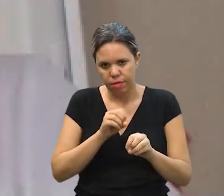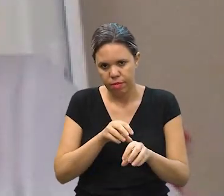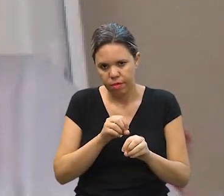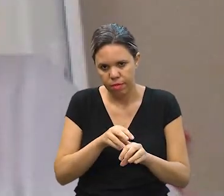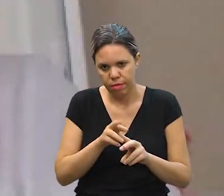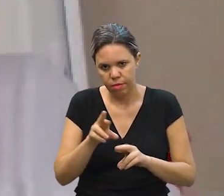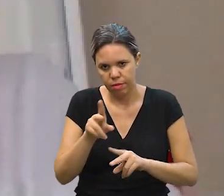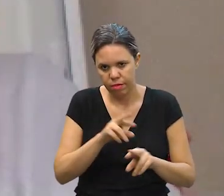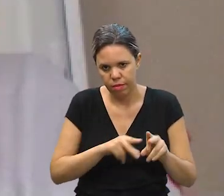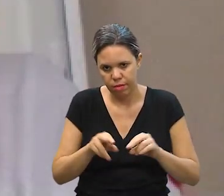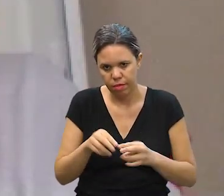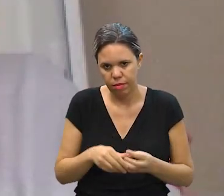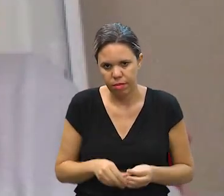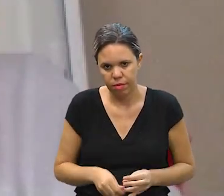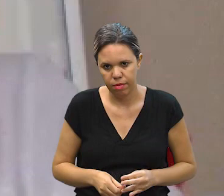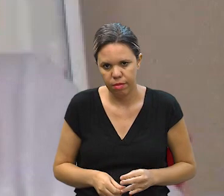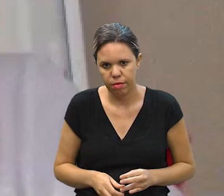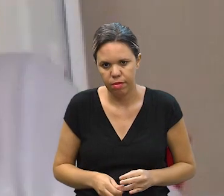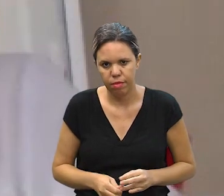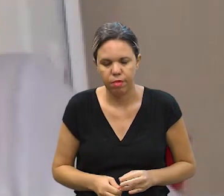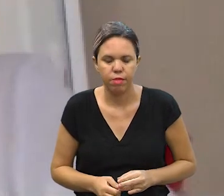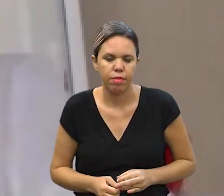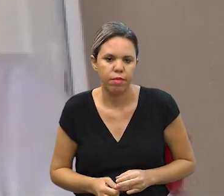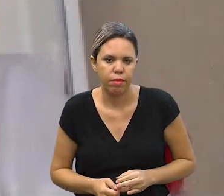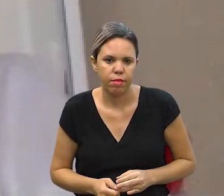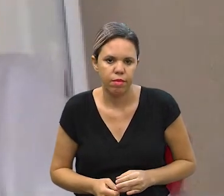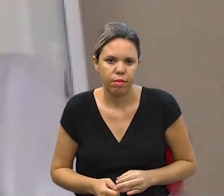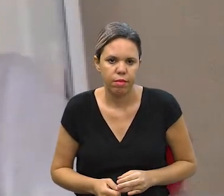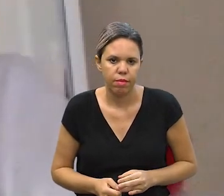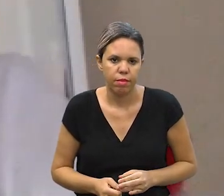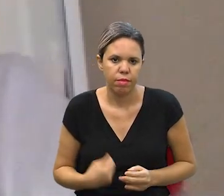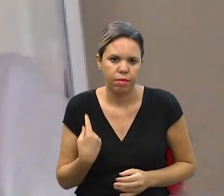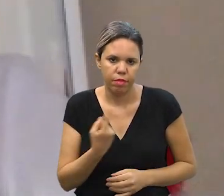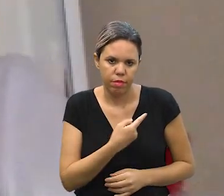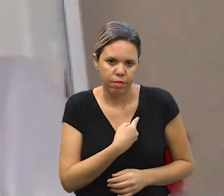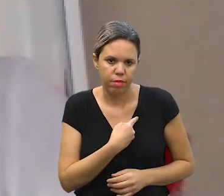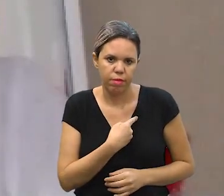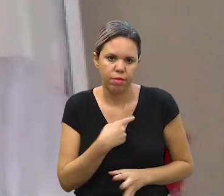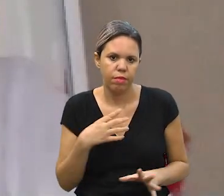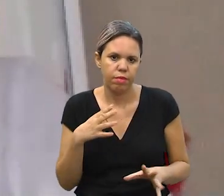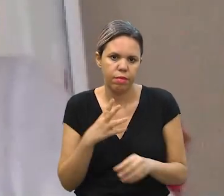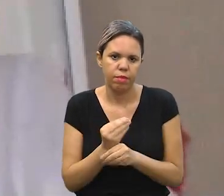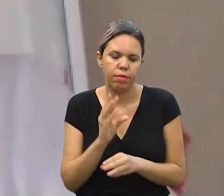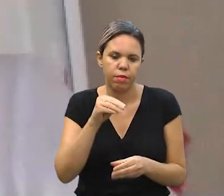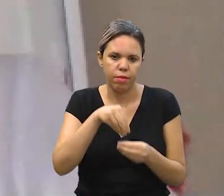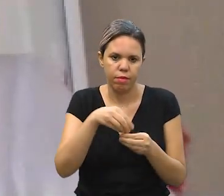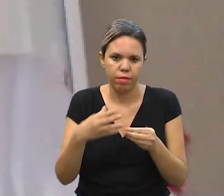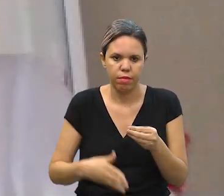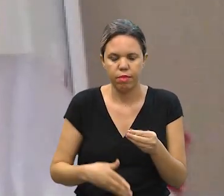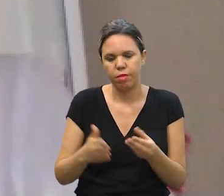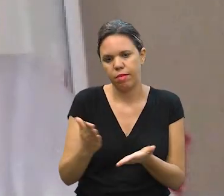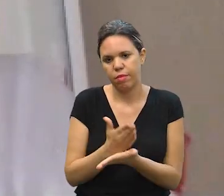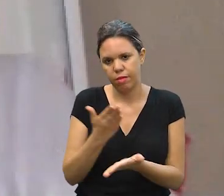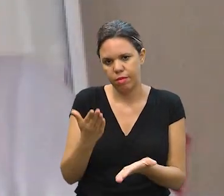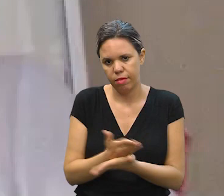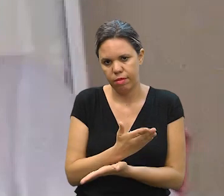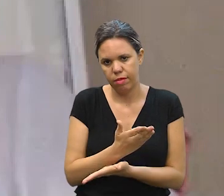e Diferença. A gente reuniu nesse livro